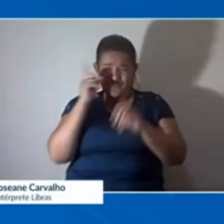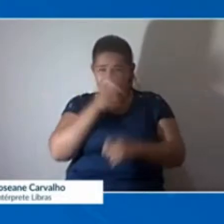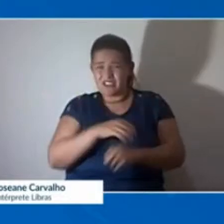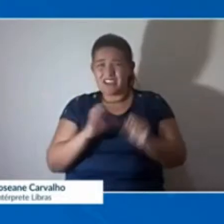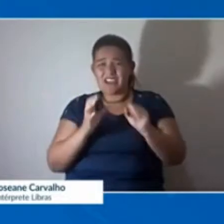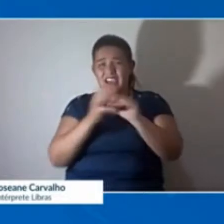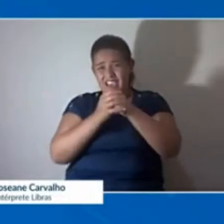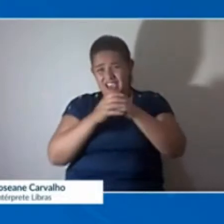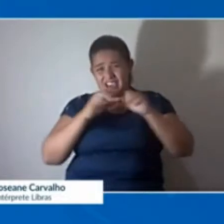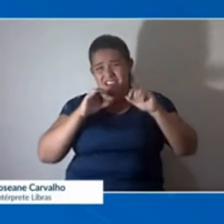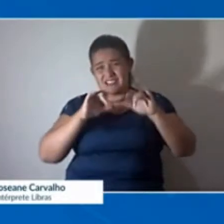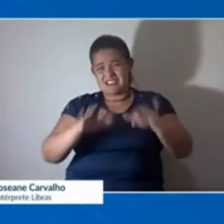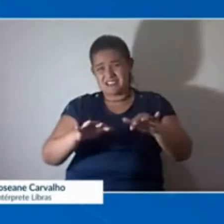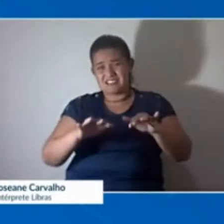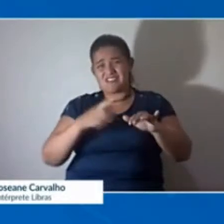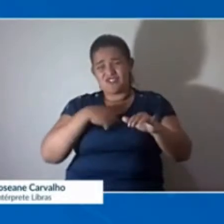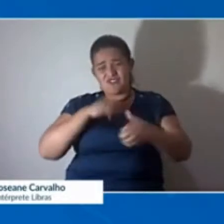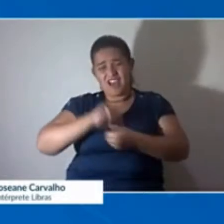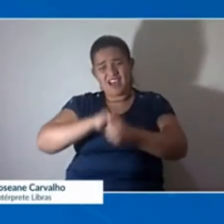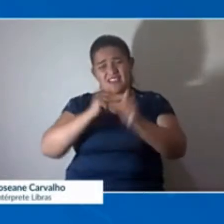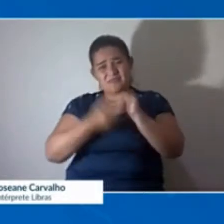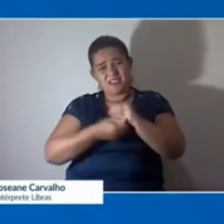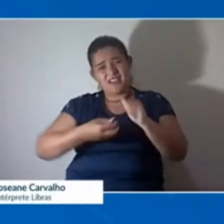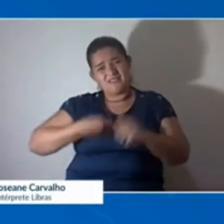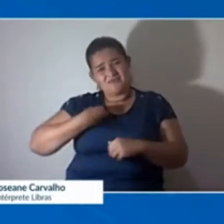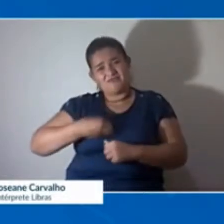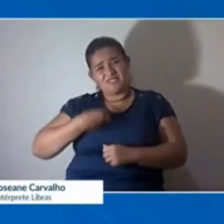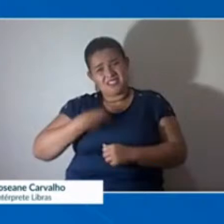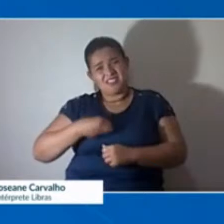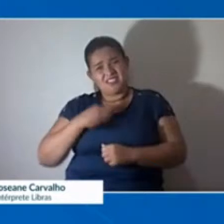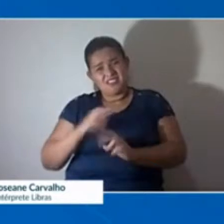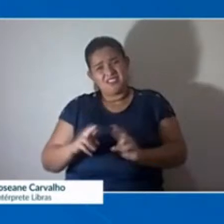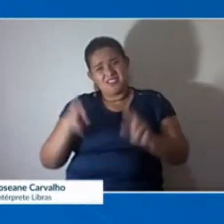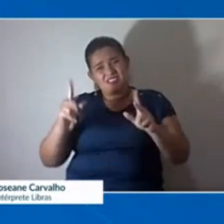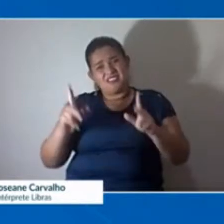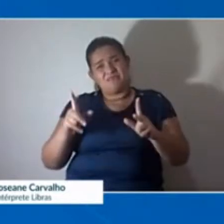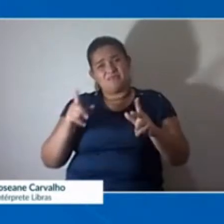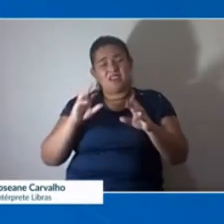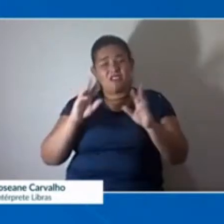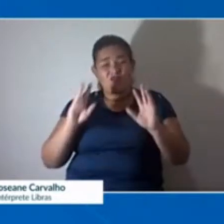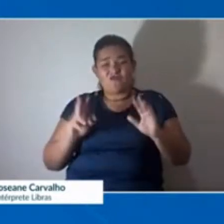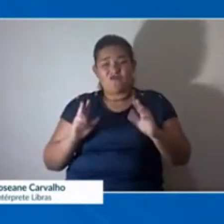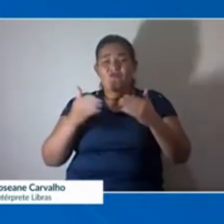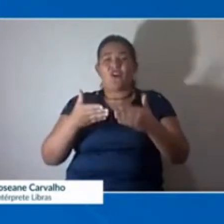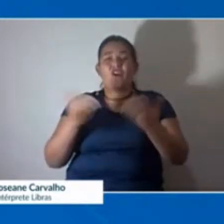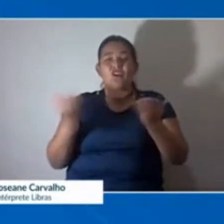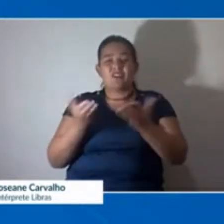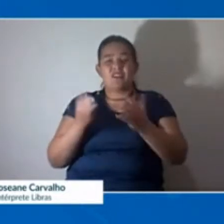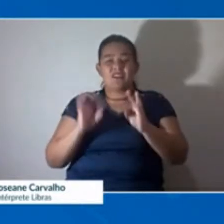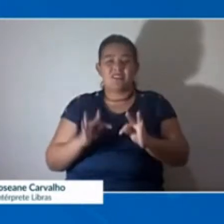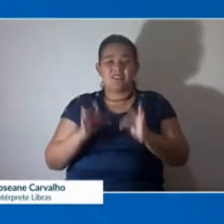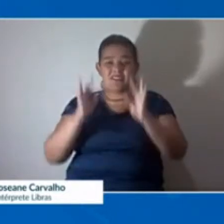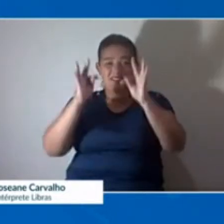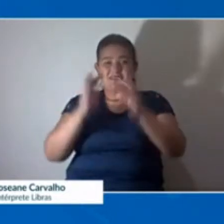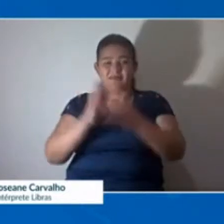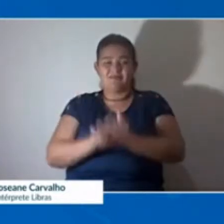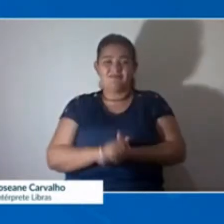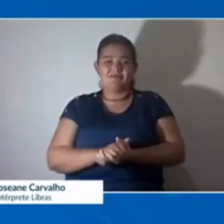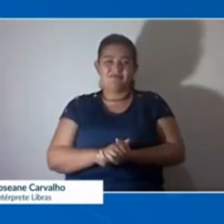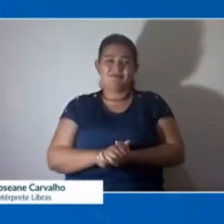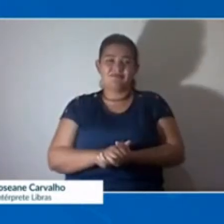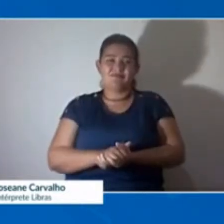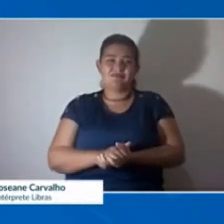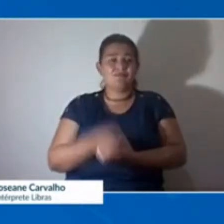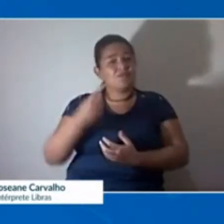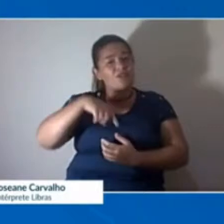vivendo, tendo que nos adaptar aos formatos digitais, é possível que mudanças advenham daí. Nós vimos